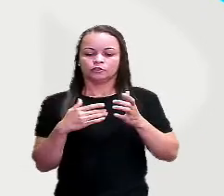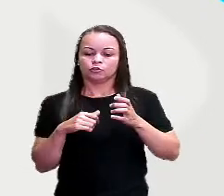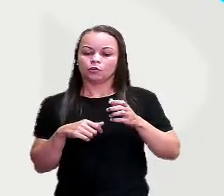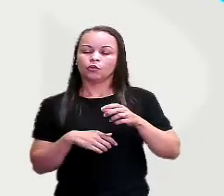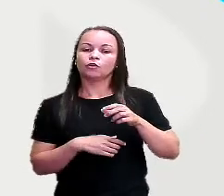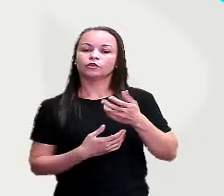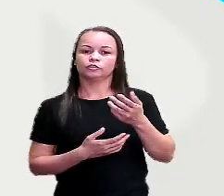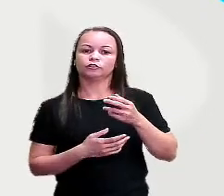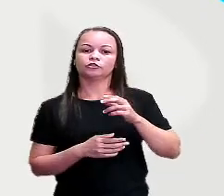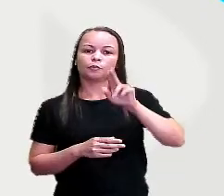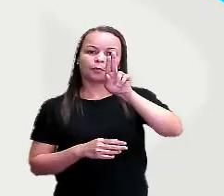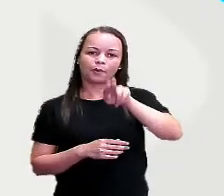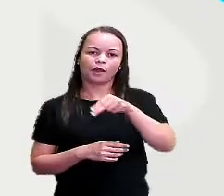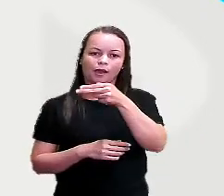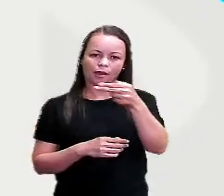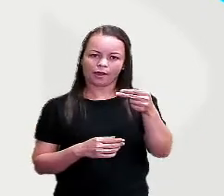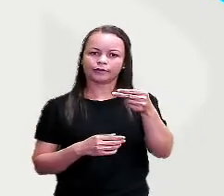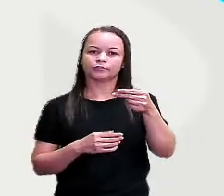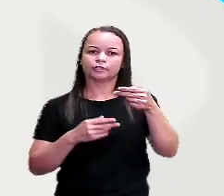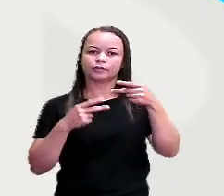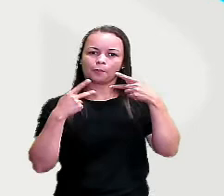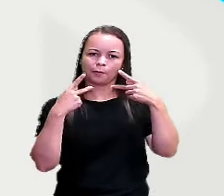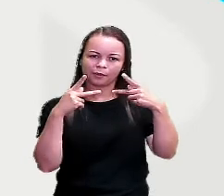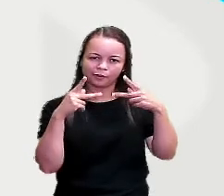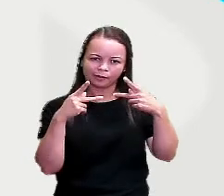padres pregando para os índios, tá?